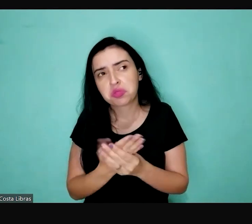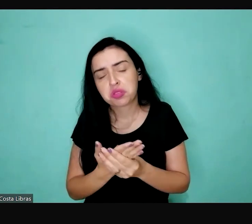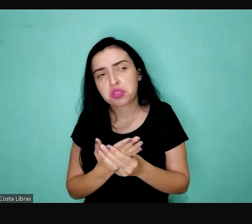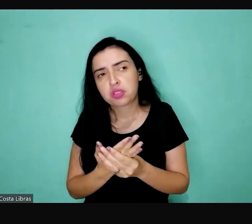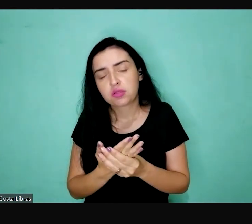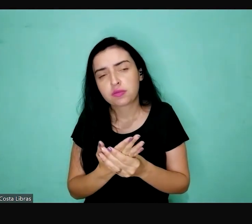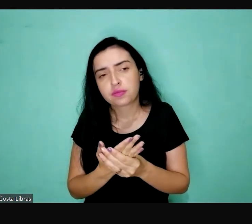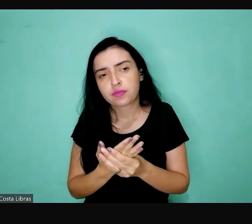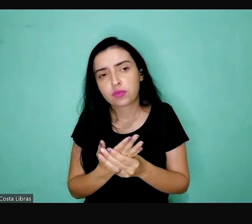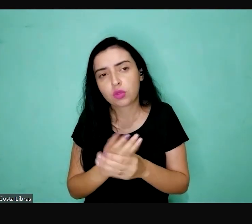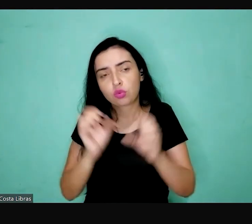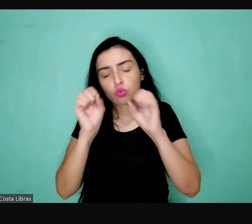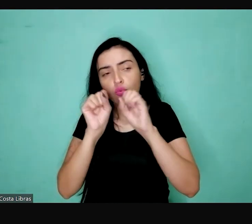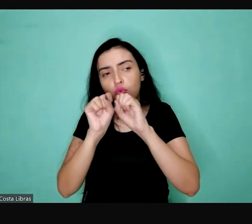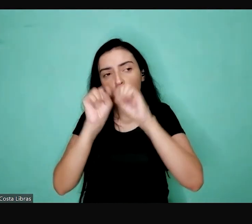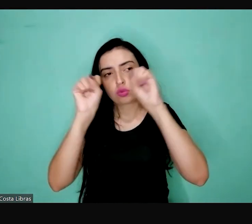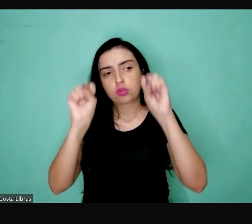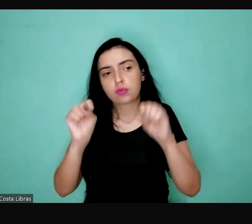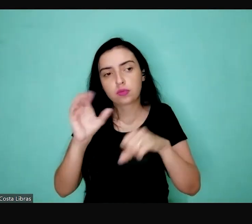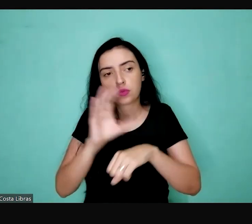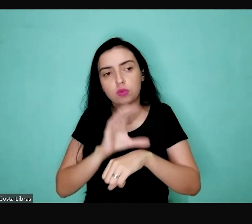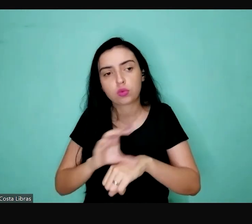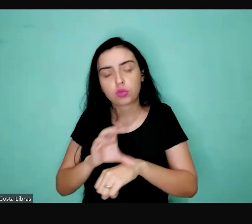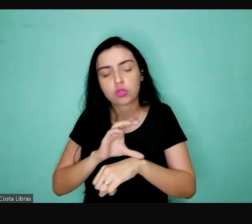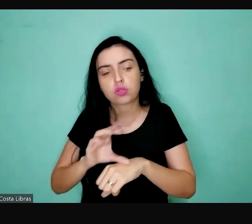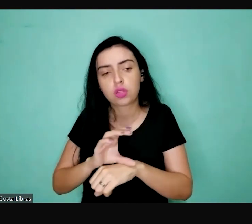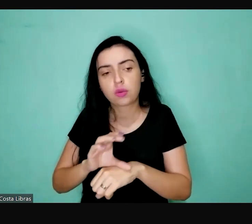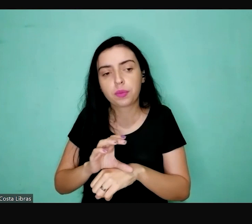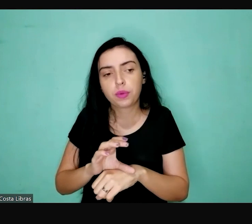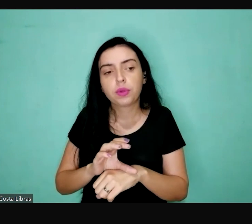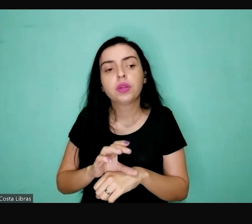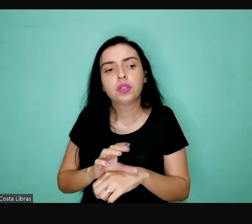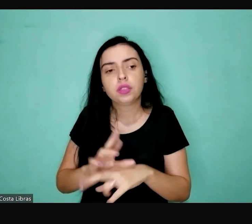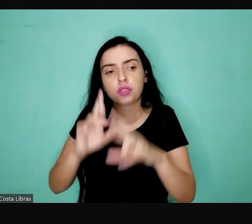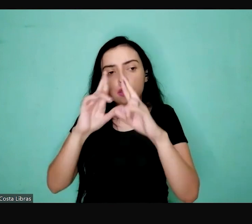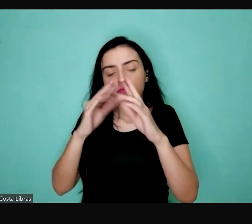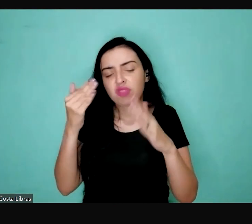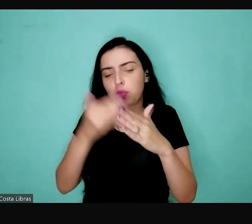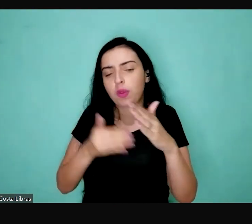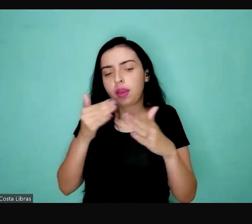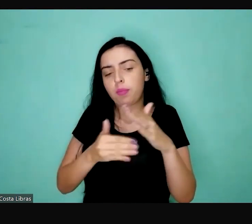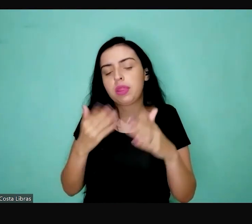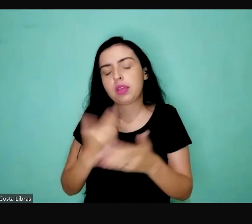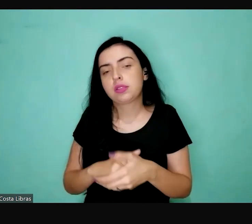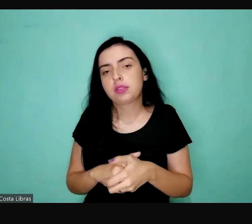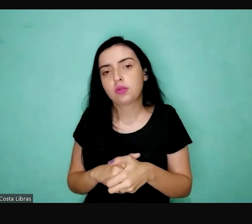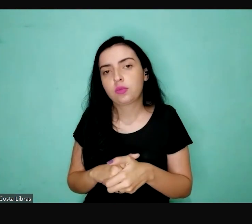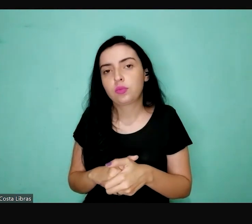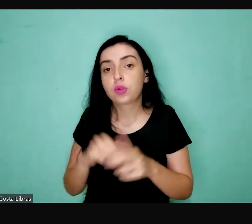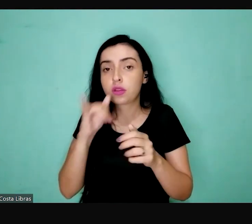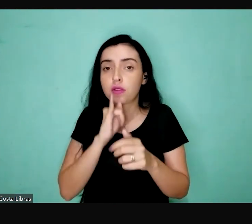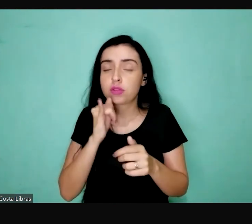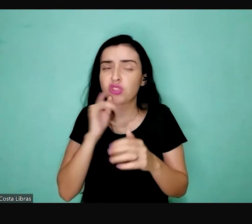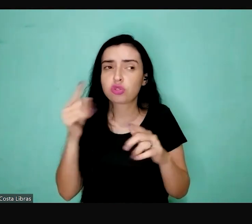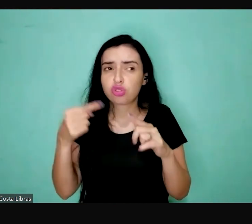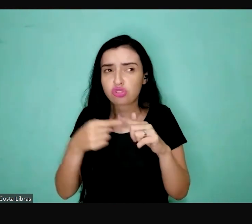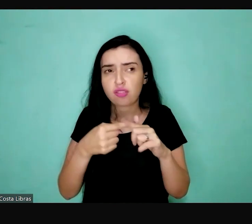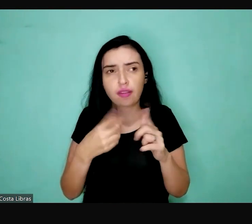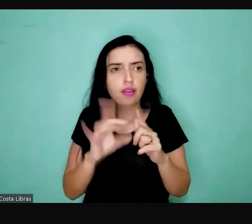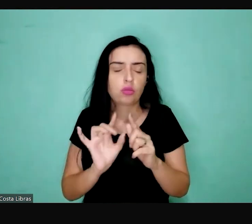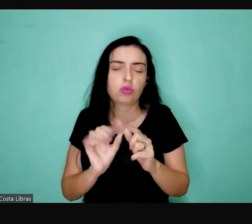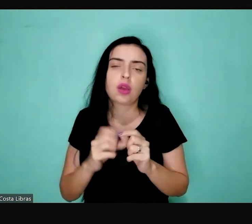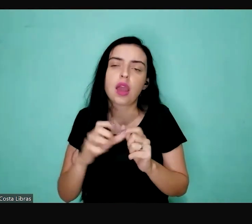o Tribunal Constitucional tem essa autorrestrição. É um exemplo não diretamente de